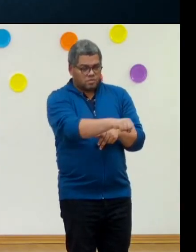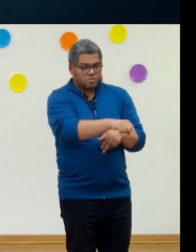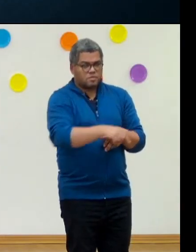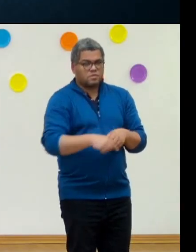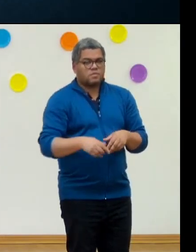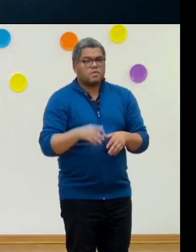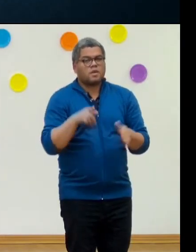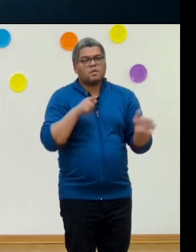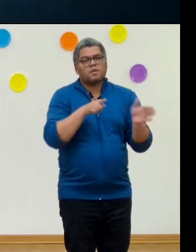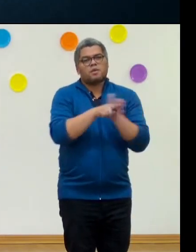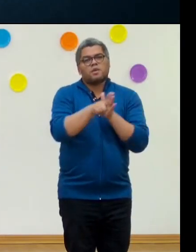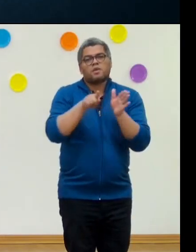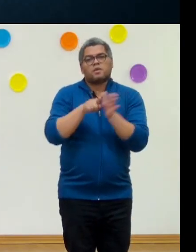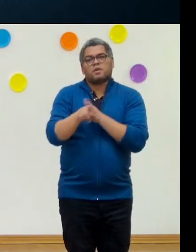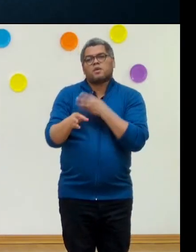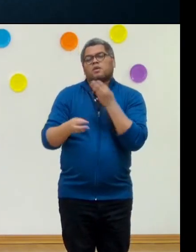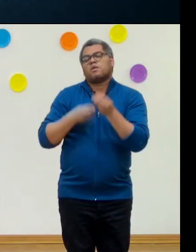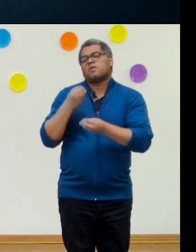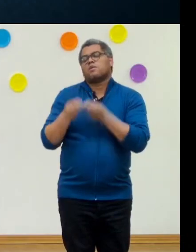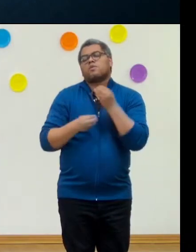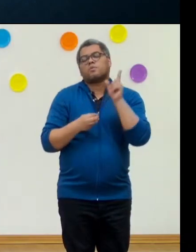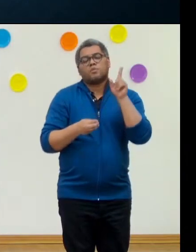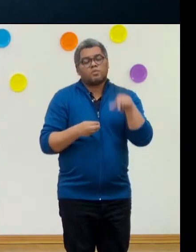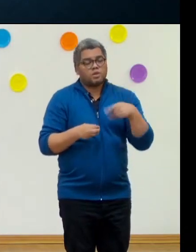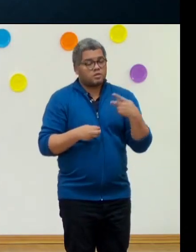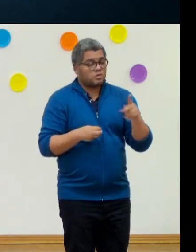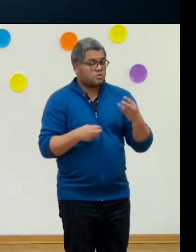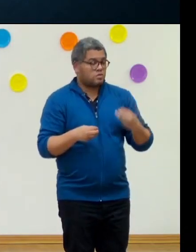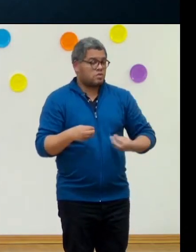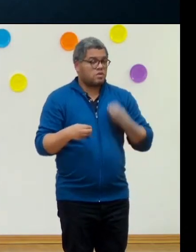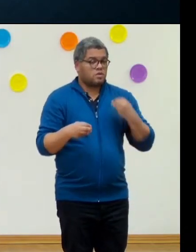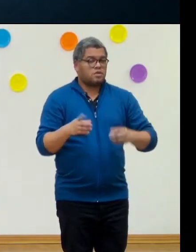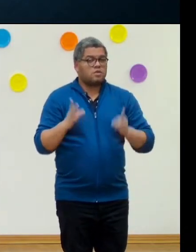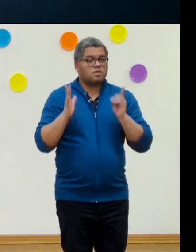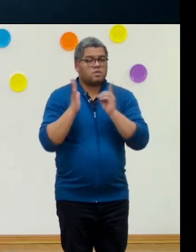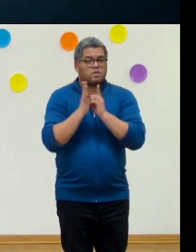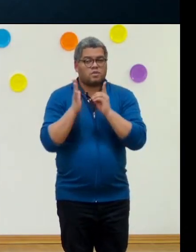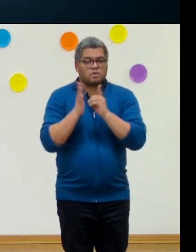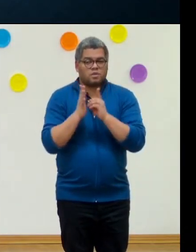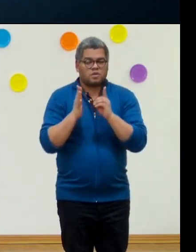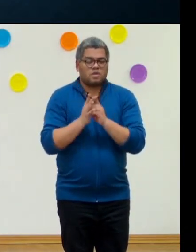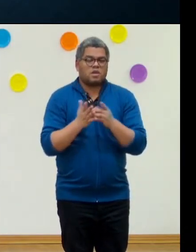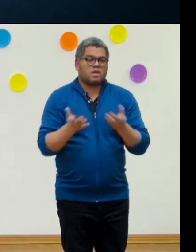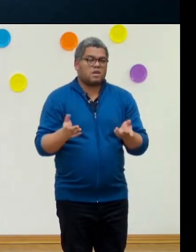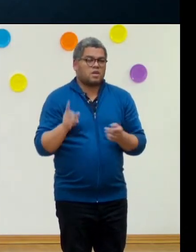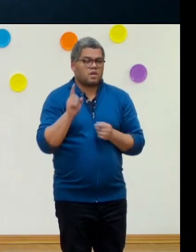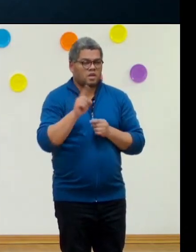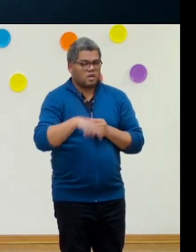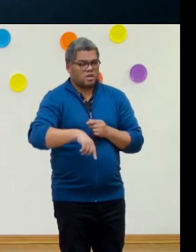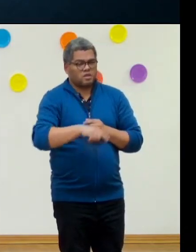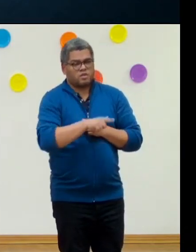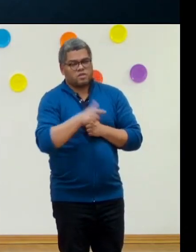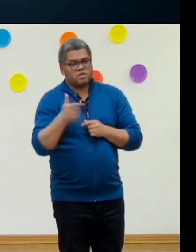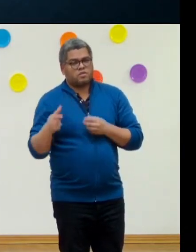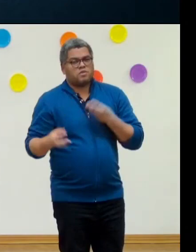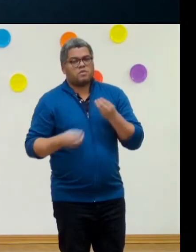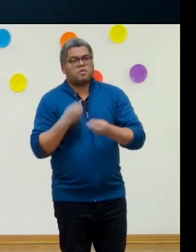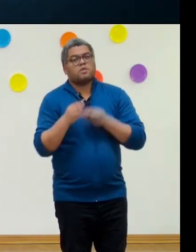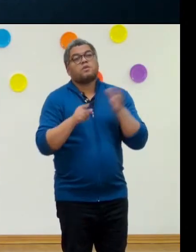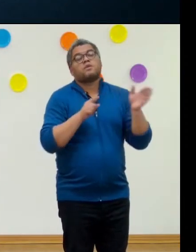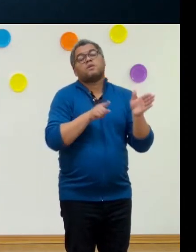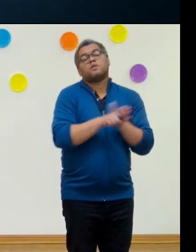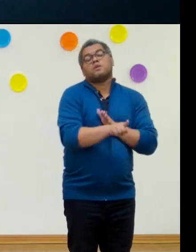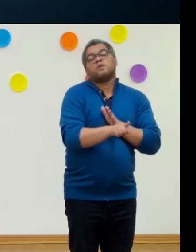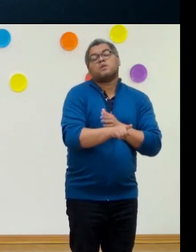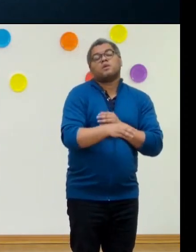A minha pergunta é, como é que anda a sua vida devocional? Porque quem geralmente fala, isso é impossível. Pergunta a seguinte, como é que anda a sua